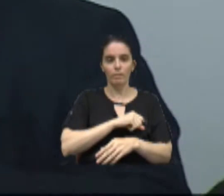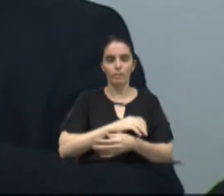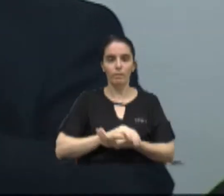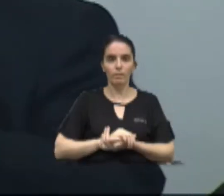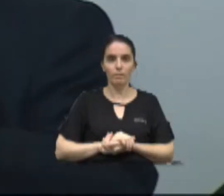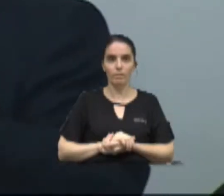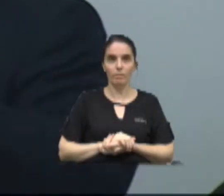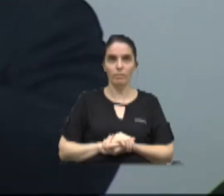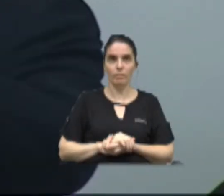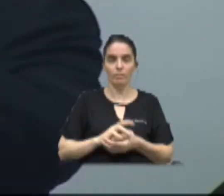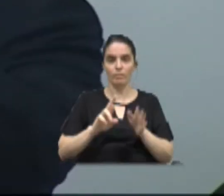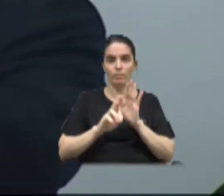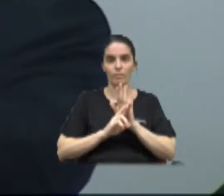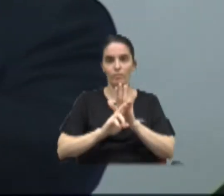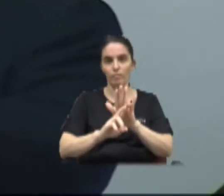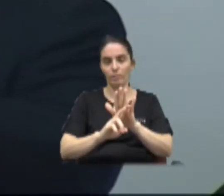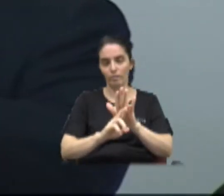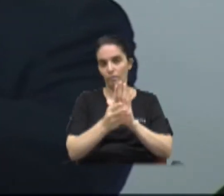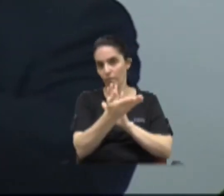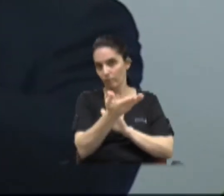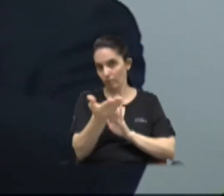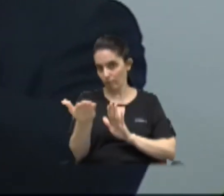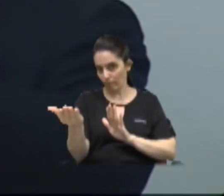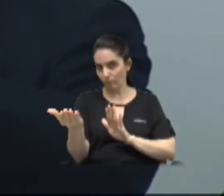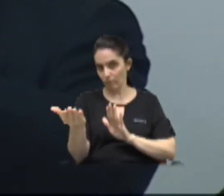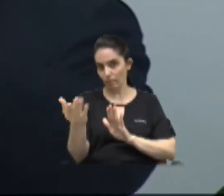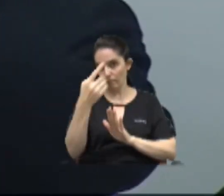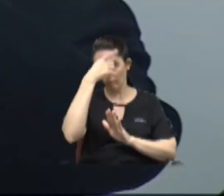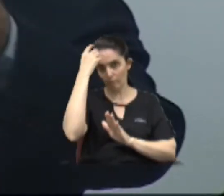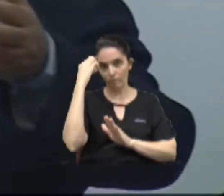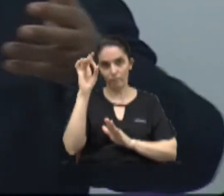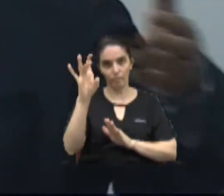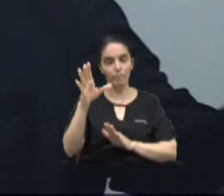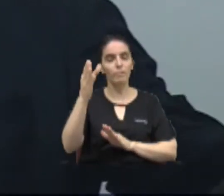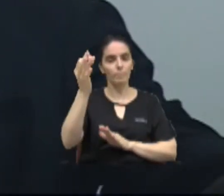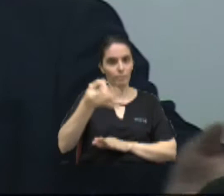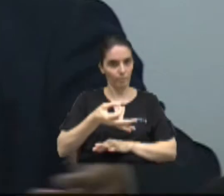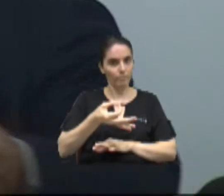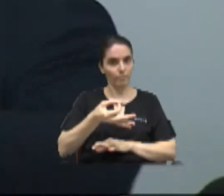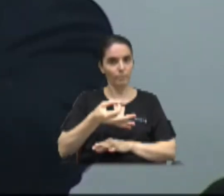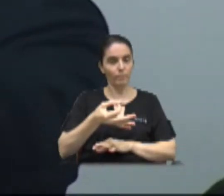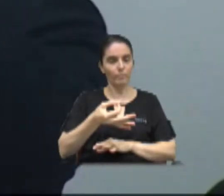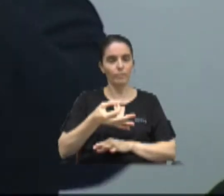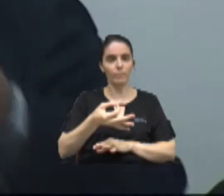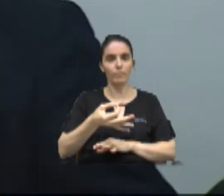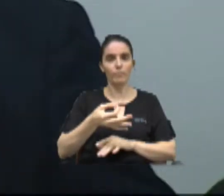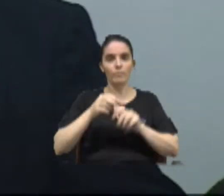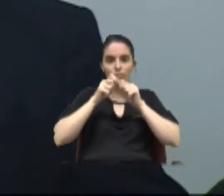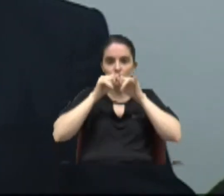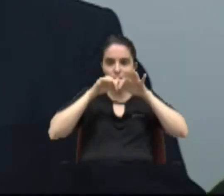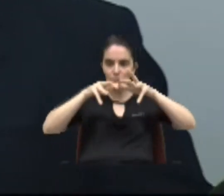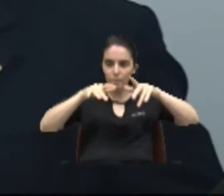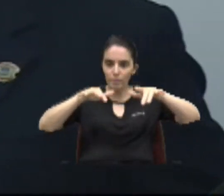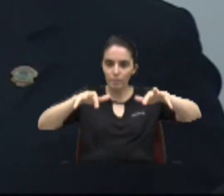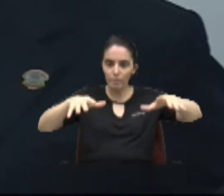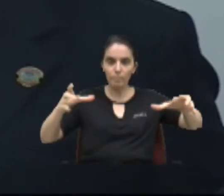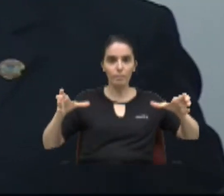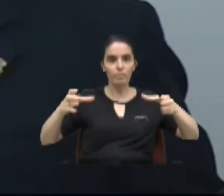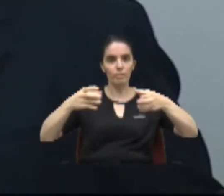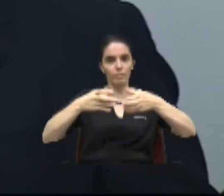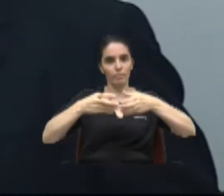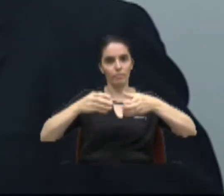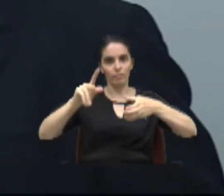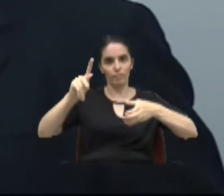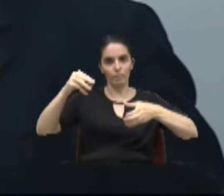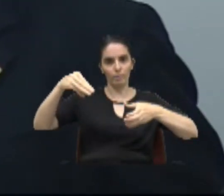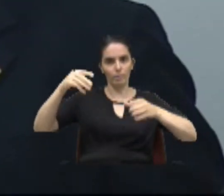Representando essa homenagem a vocês, eu tenho certeza que é extensivo a toda a corporação, por tudo